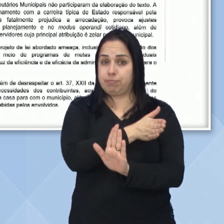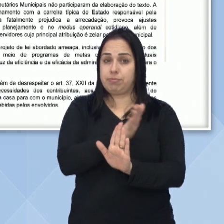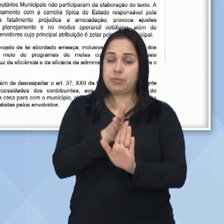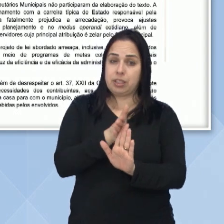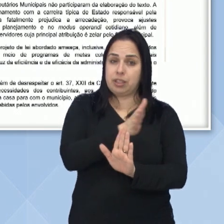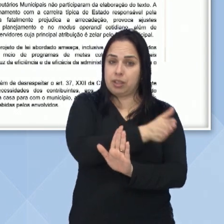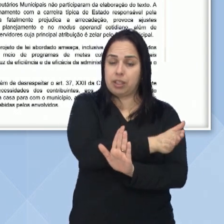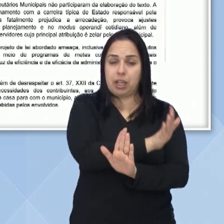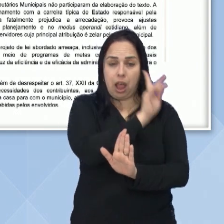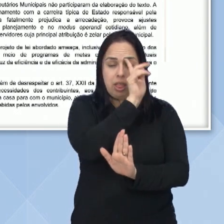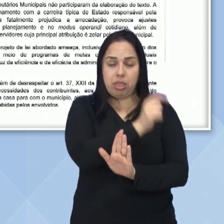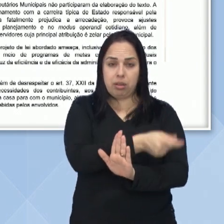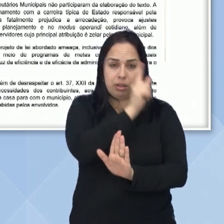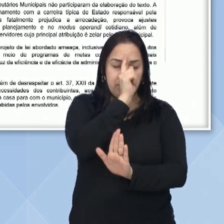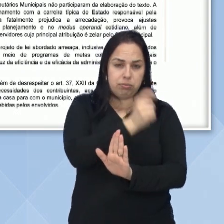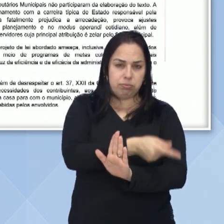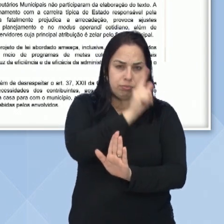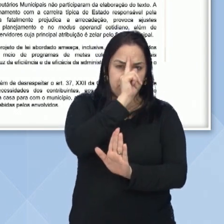recentes decisões